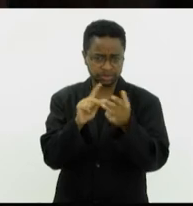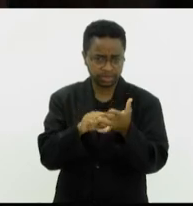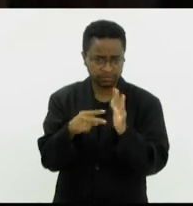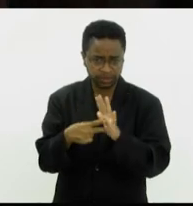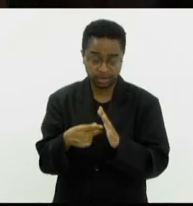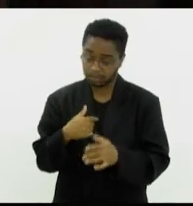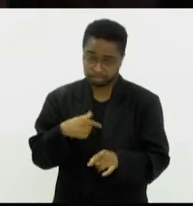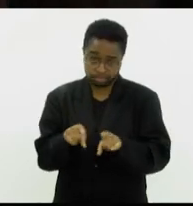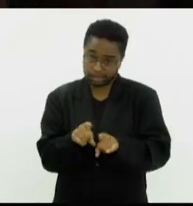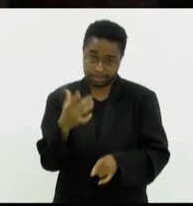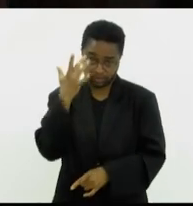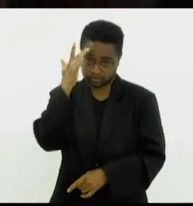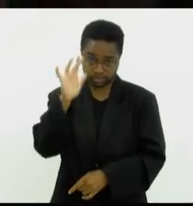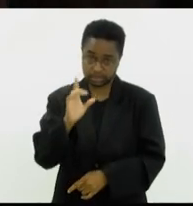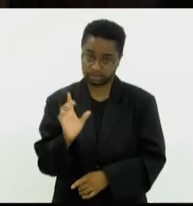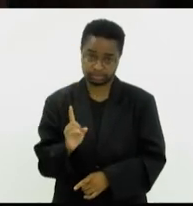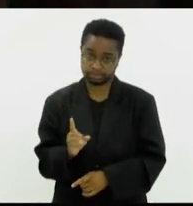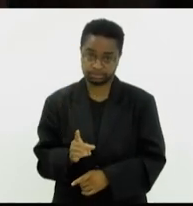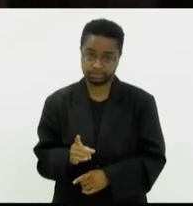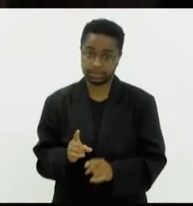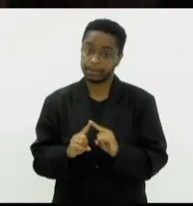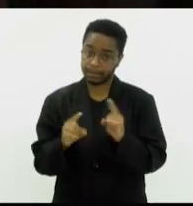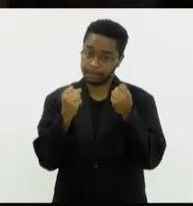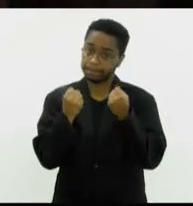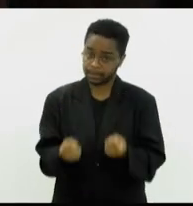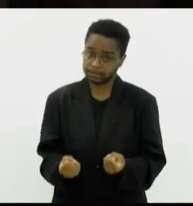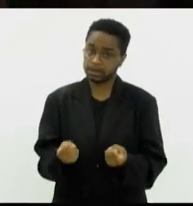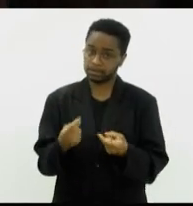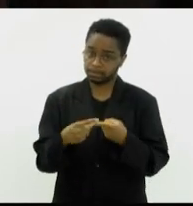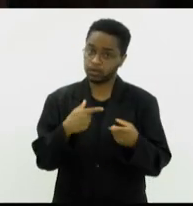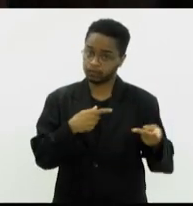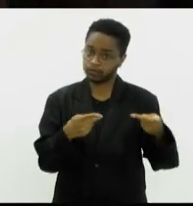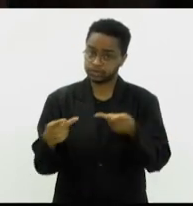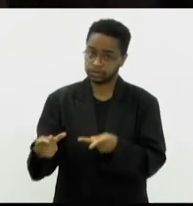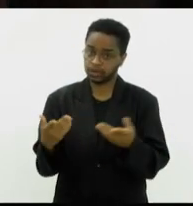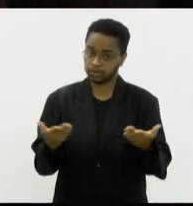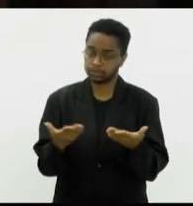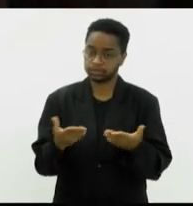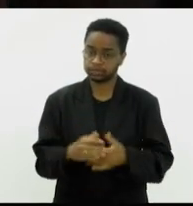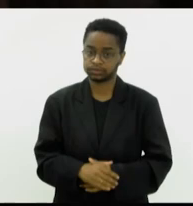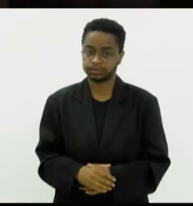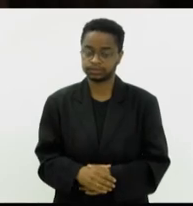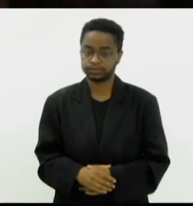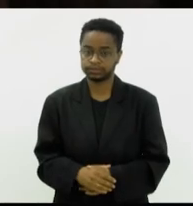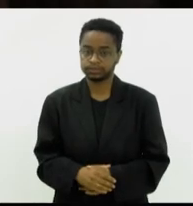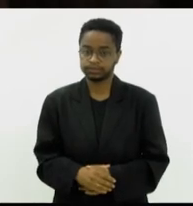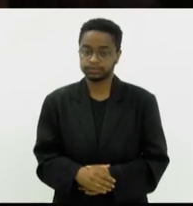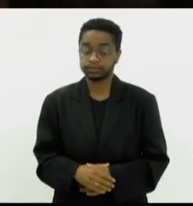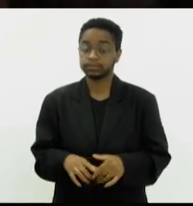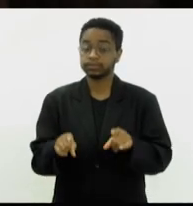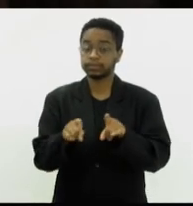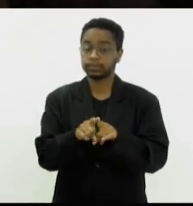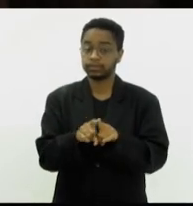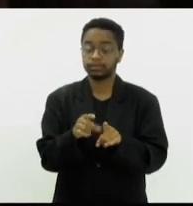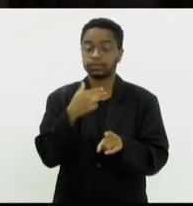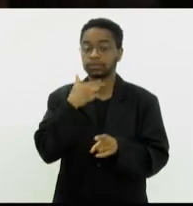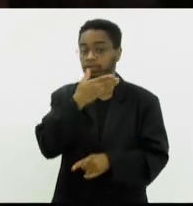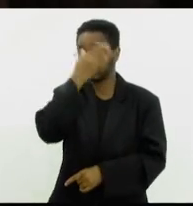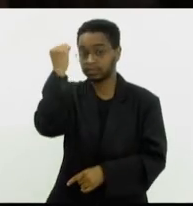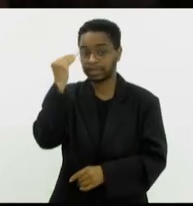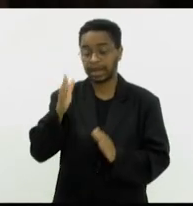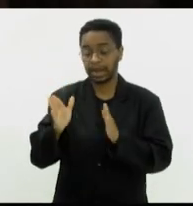também não sei mas é pesado porque eu fui lá visitar hoje vamos continuar Sem esquecer da Caixinha